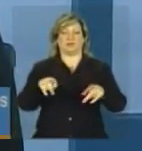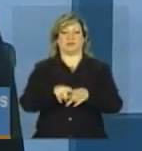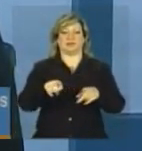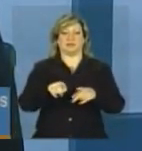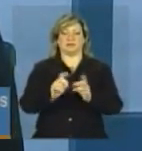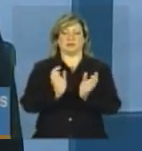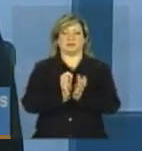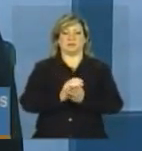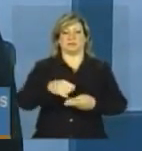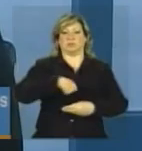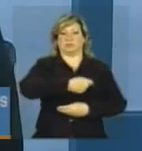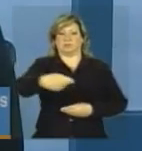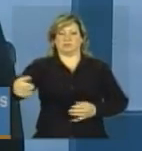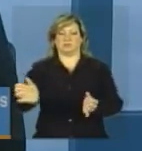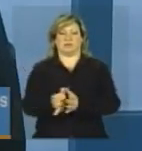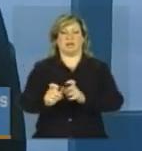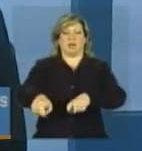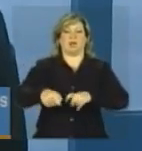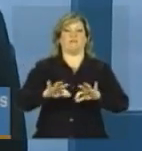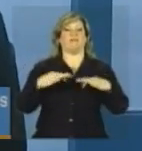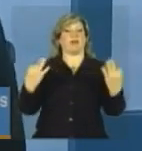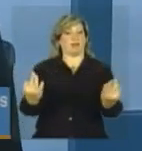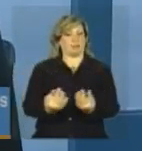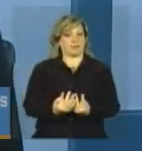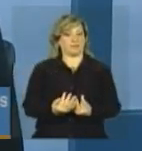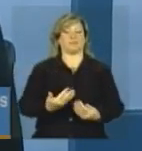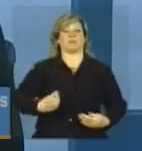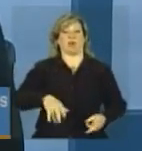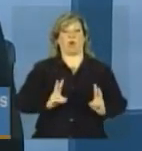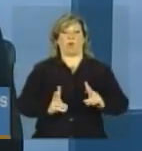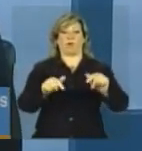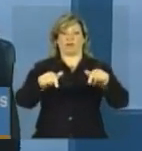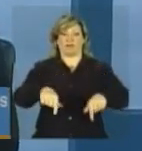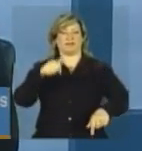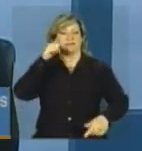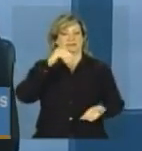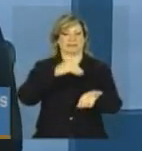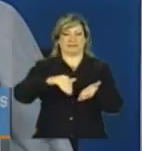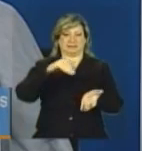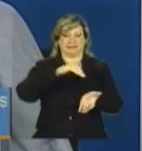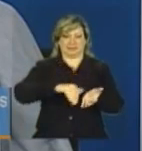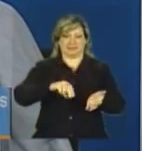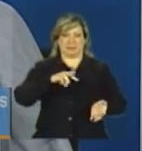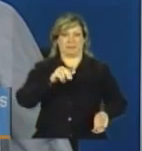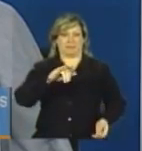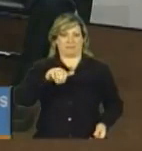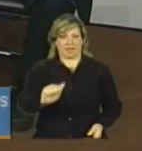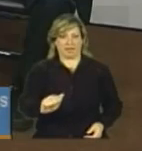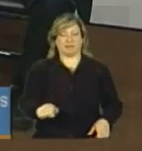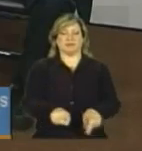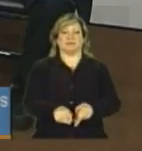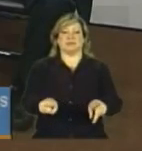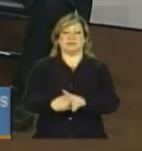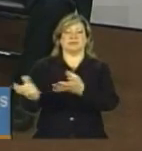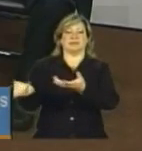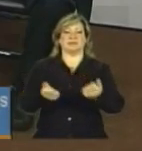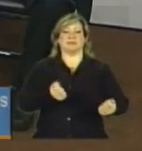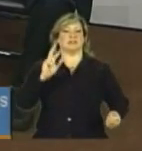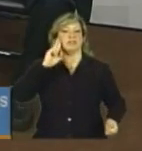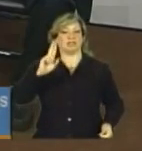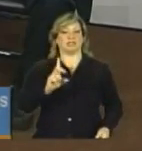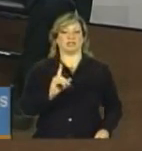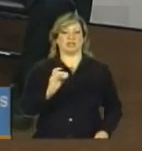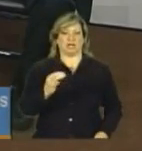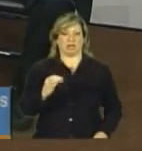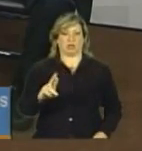distribuição de alimentos da agricultura familiar. Continuamos nesse bloco com a secretária Maia Tac e também recebemos o diretor do